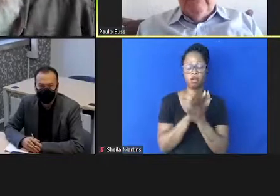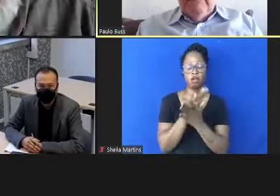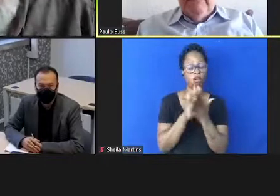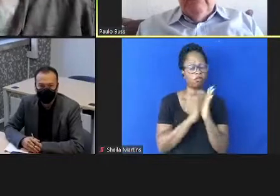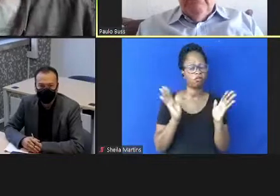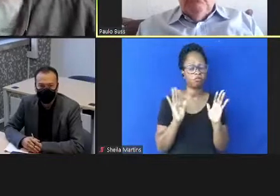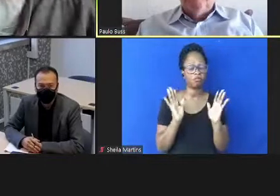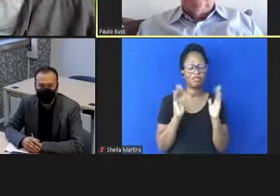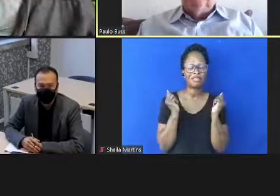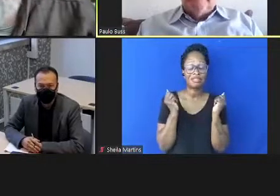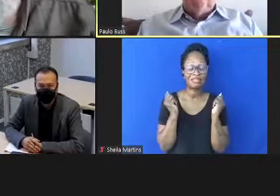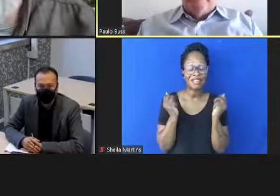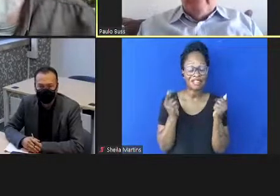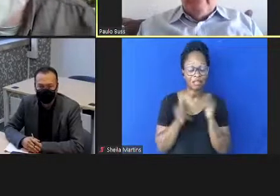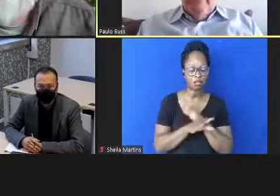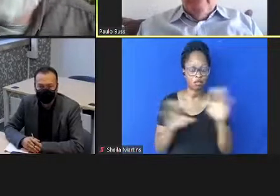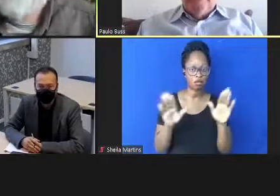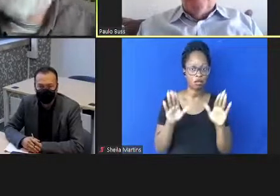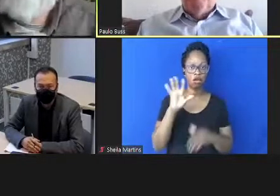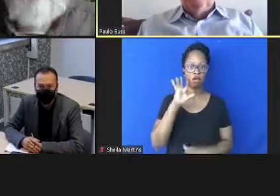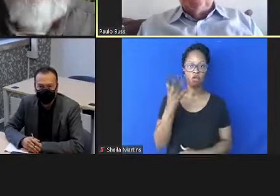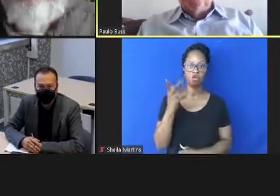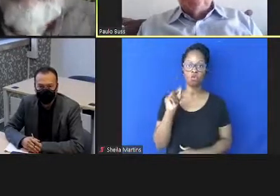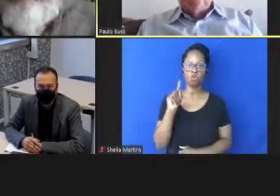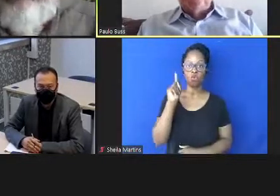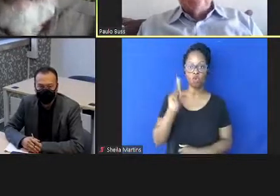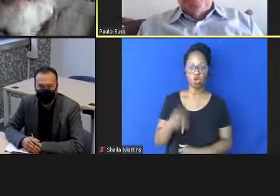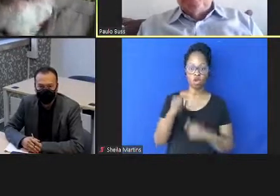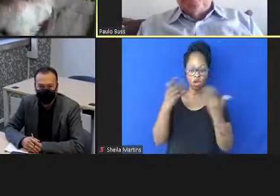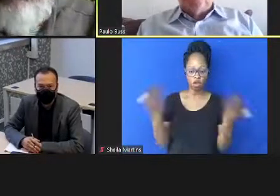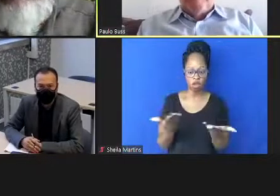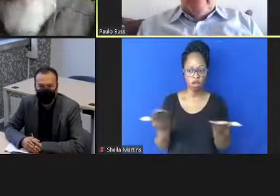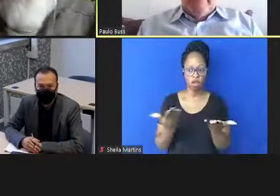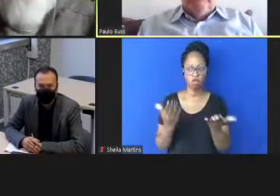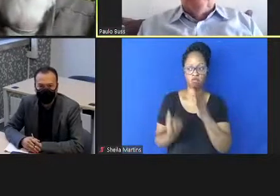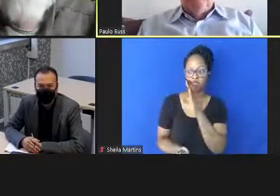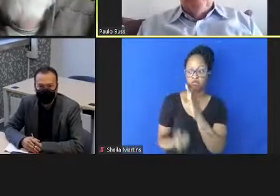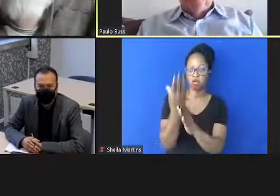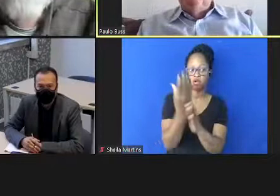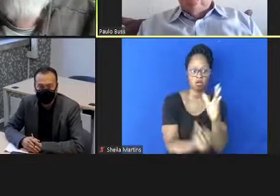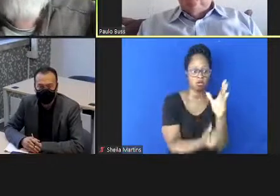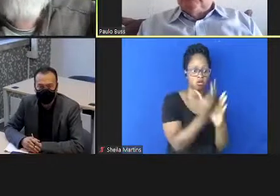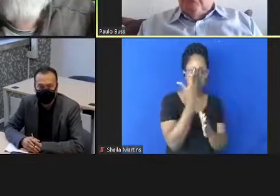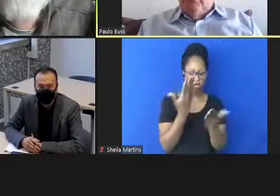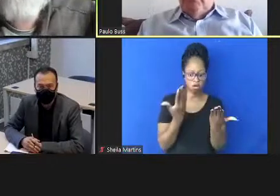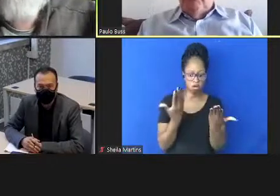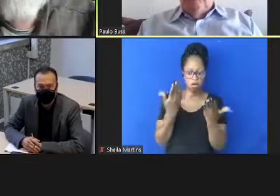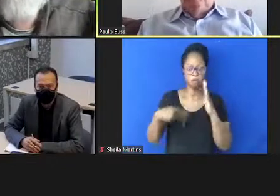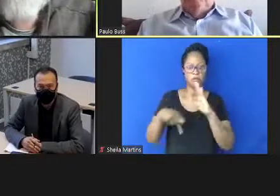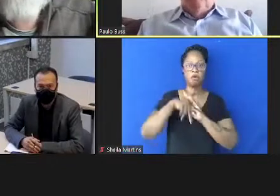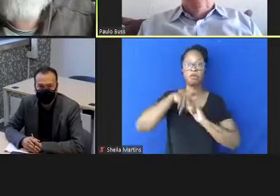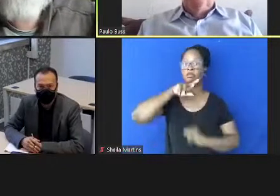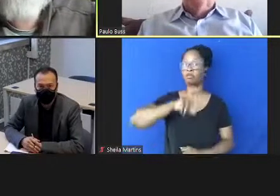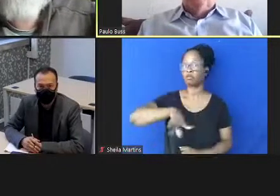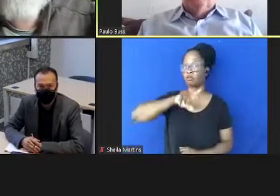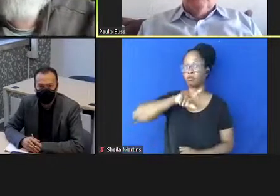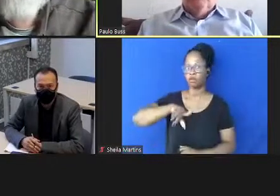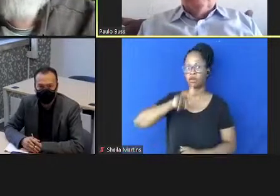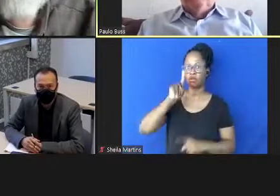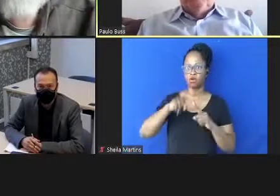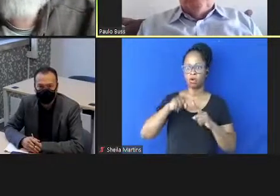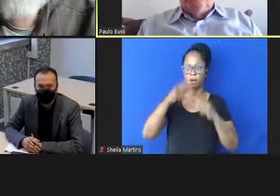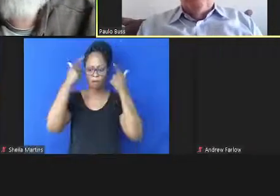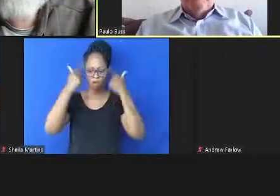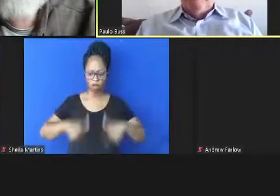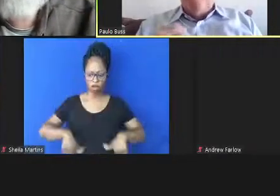Nada. O resultado é que, diante do surgimento esperado, não só da Omicron,